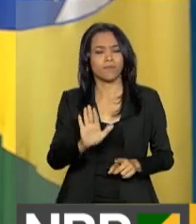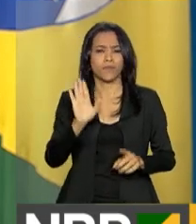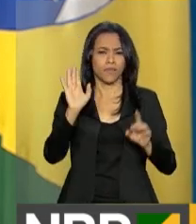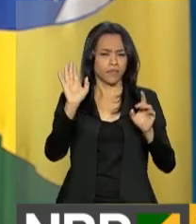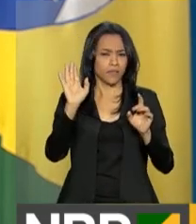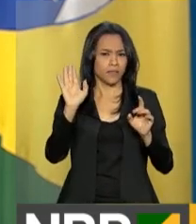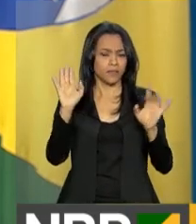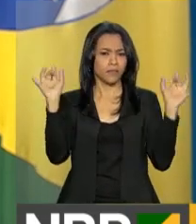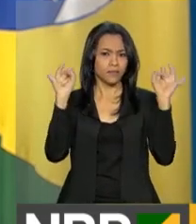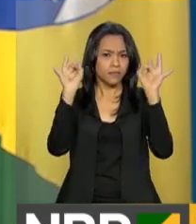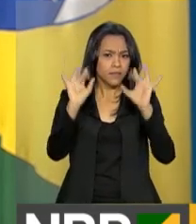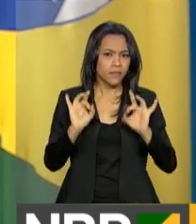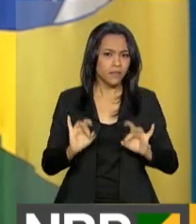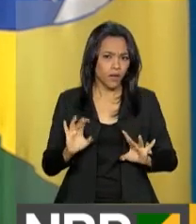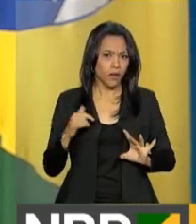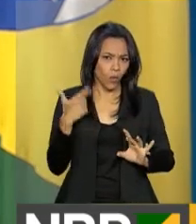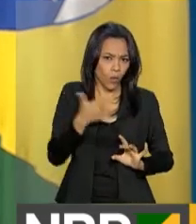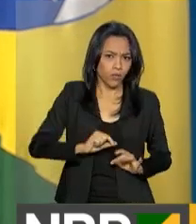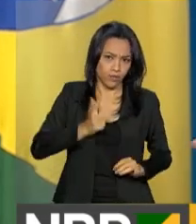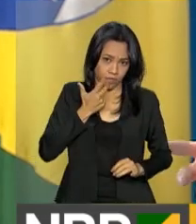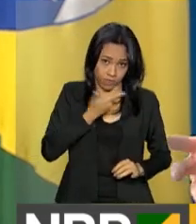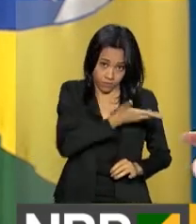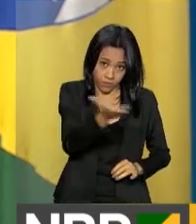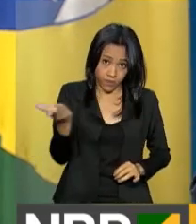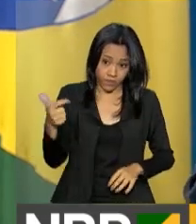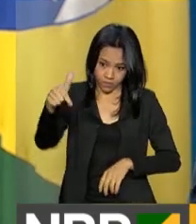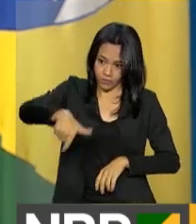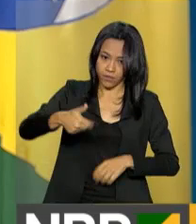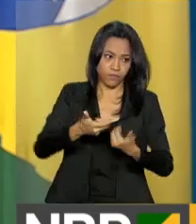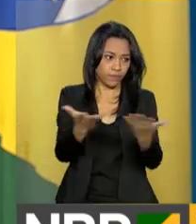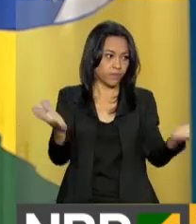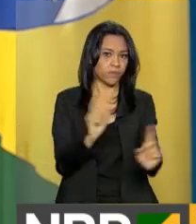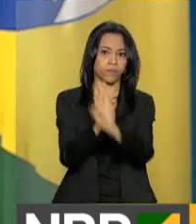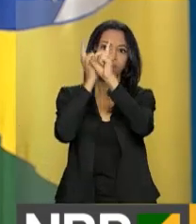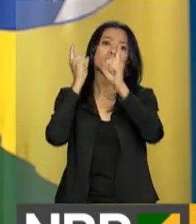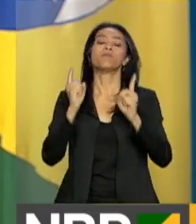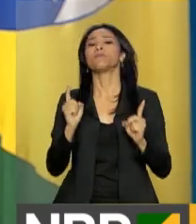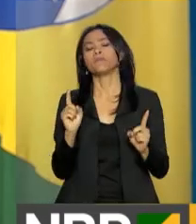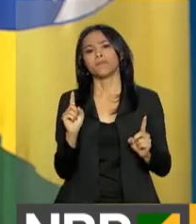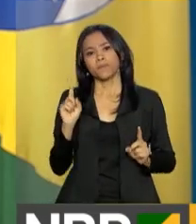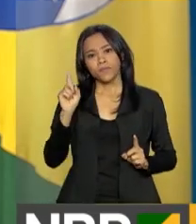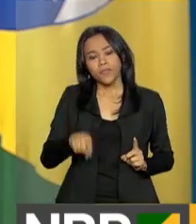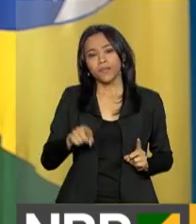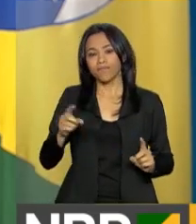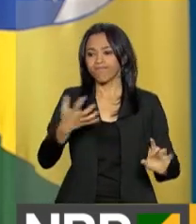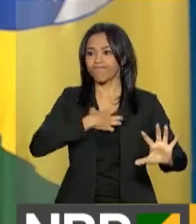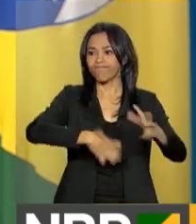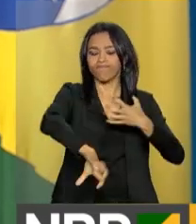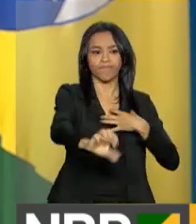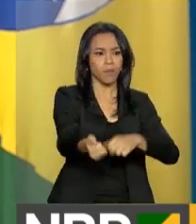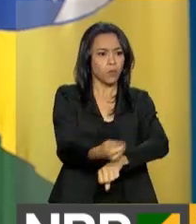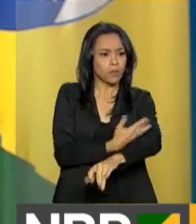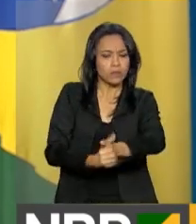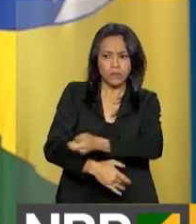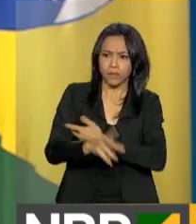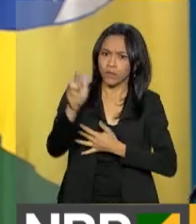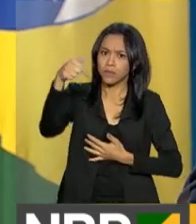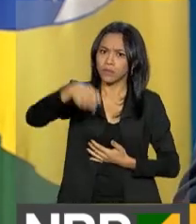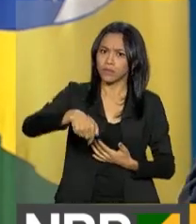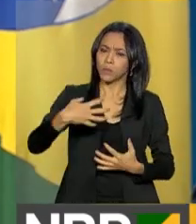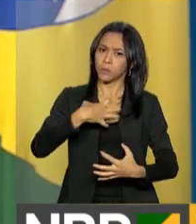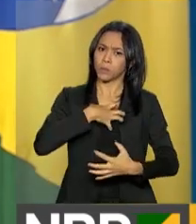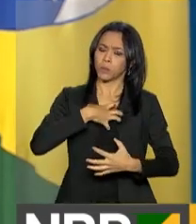aprendizado volto a dizer neste momento marcado por esta a emoção e solidária imagino